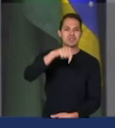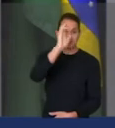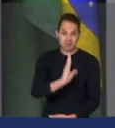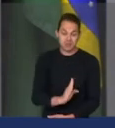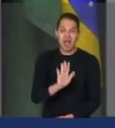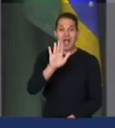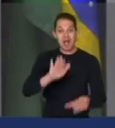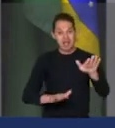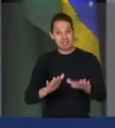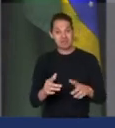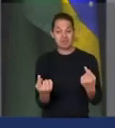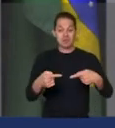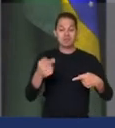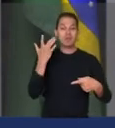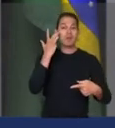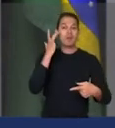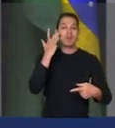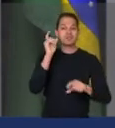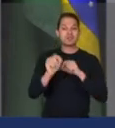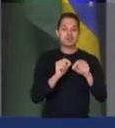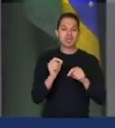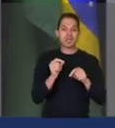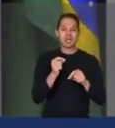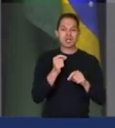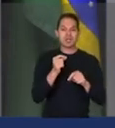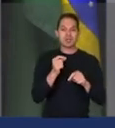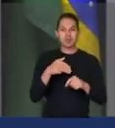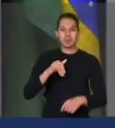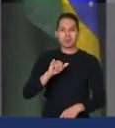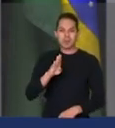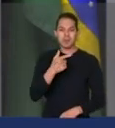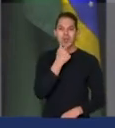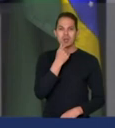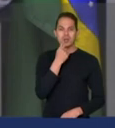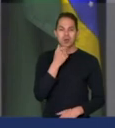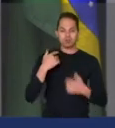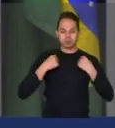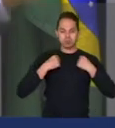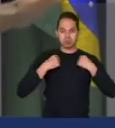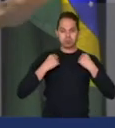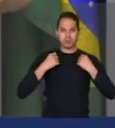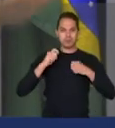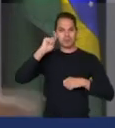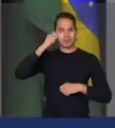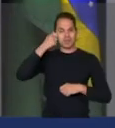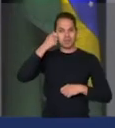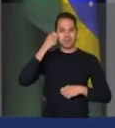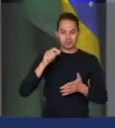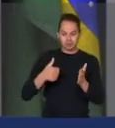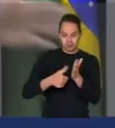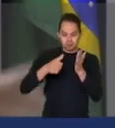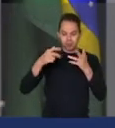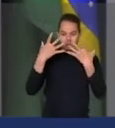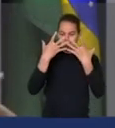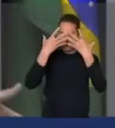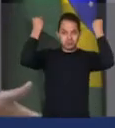acha que é igual aqueles homens de preto, o MIB, que tem um dispositivozinho que vai esquecer tudo o que